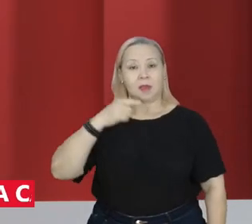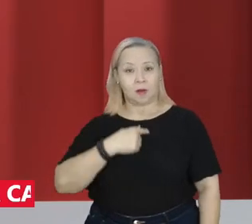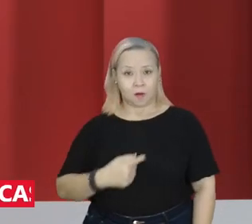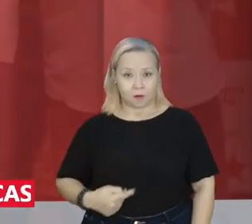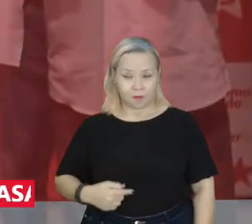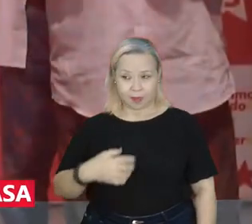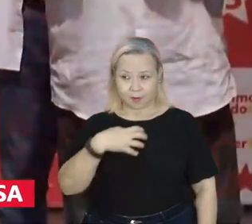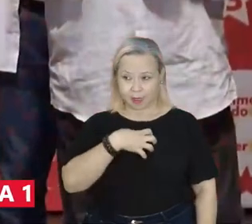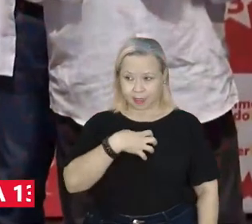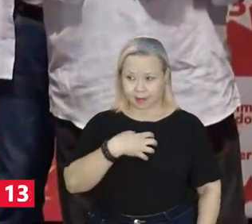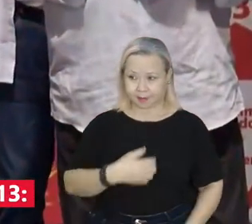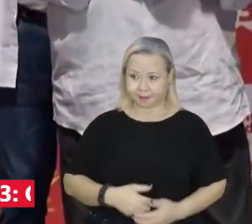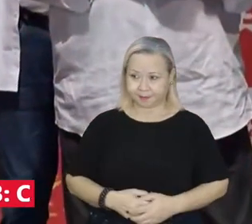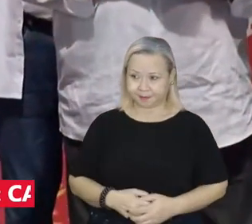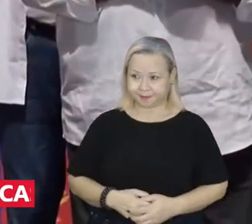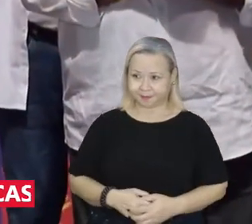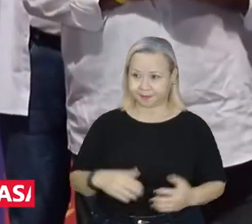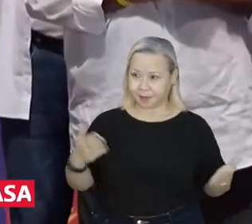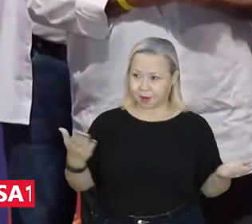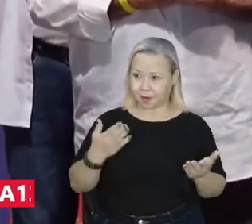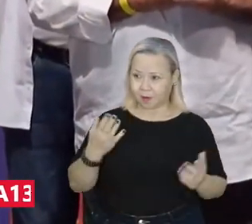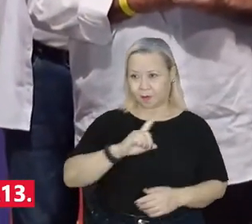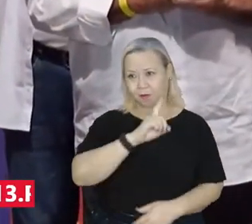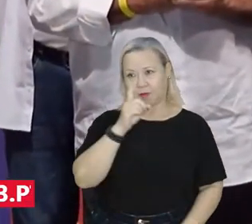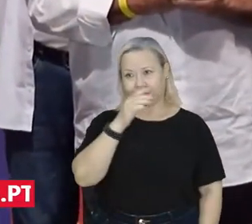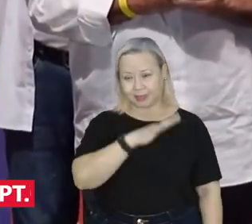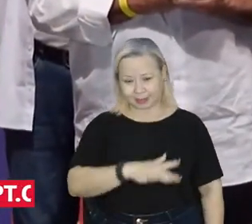Jerônimo. Hoje é Dia das Crianças.